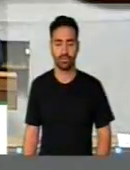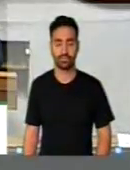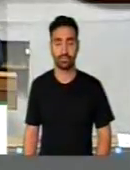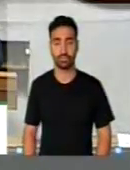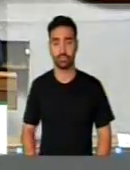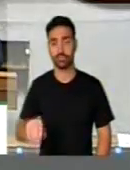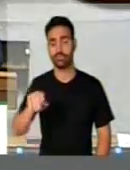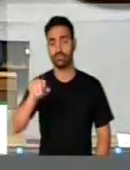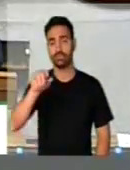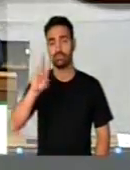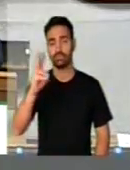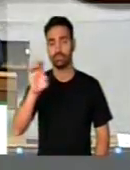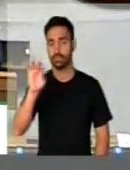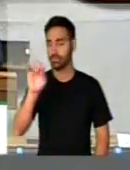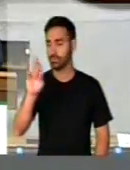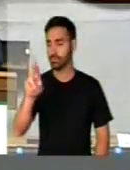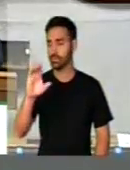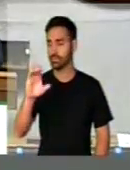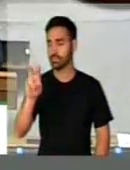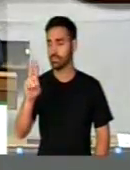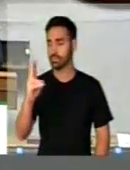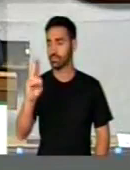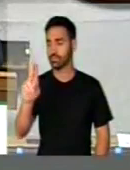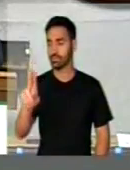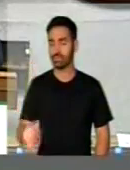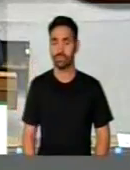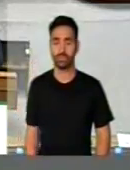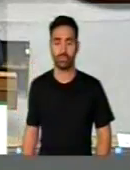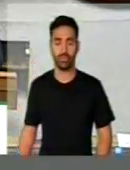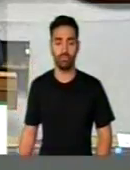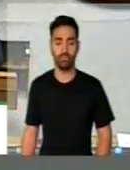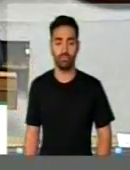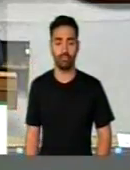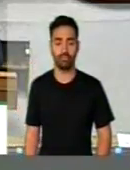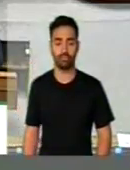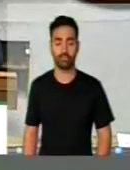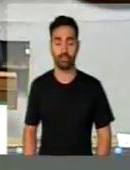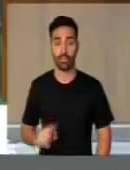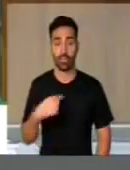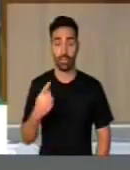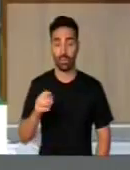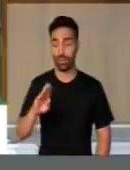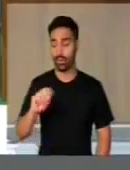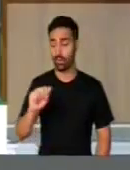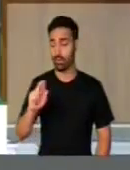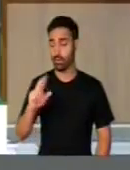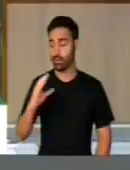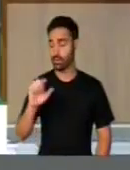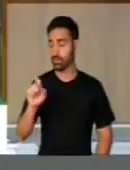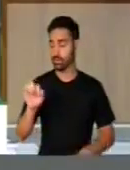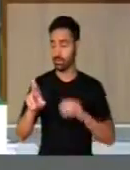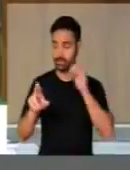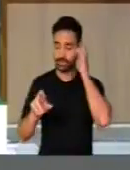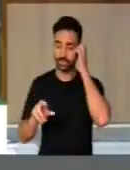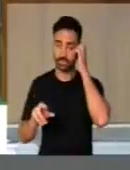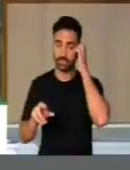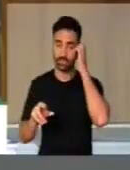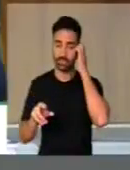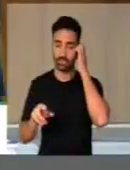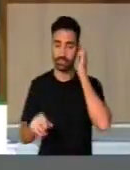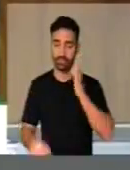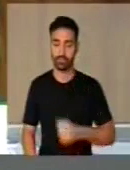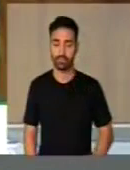Então, show. Um minuto. Depois eu passo, sei lá, 3 minutos. Vou dar um minuto aqui pro nosso